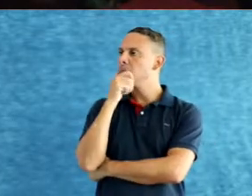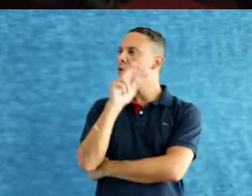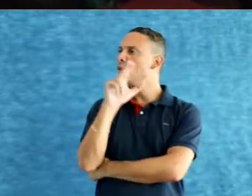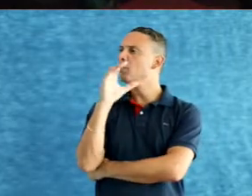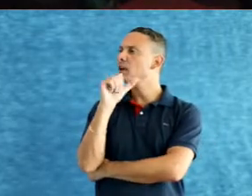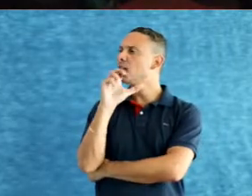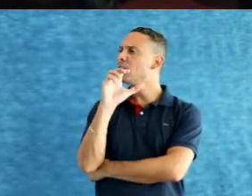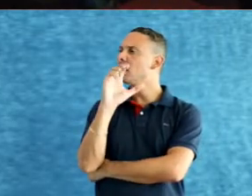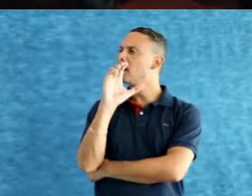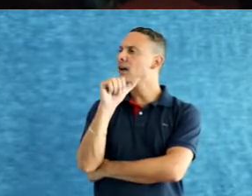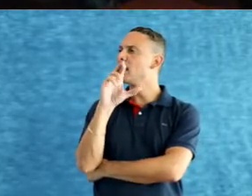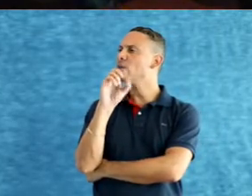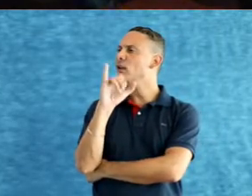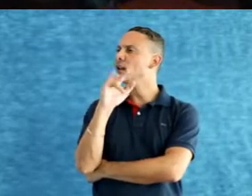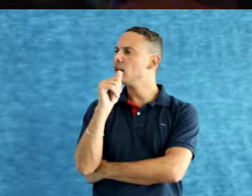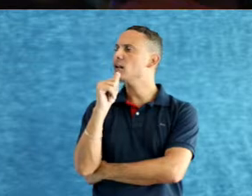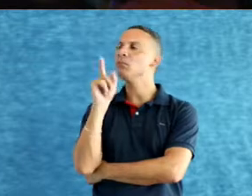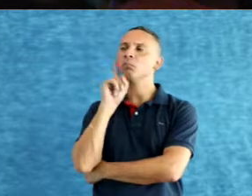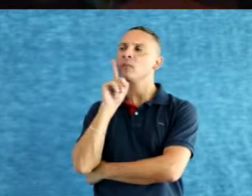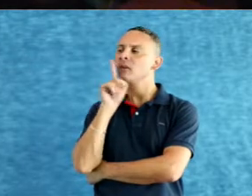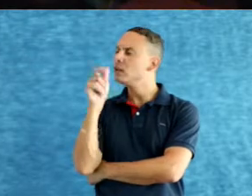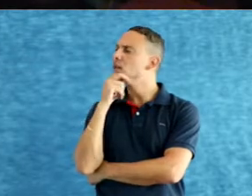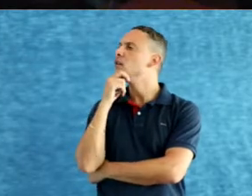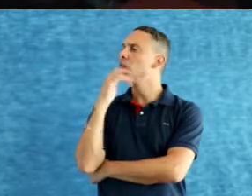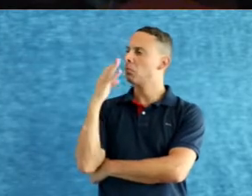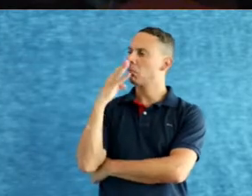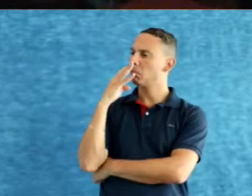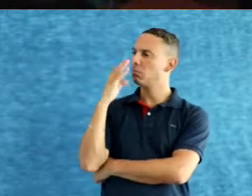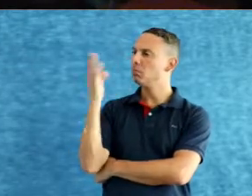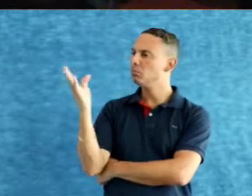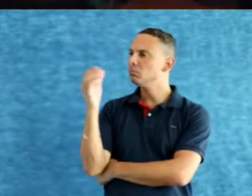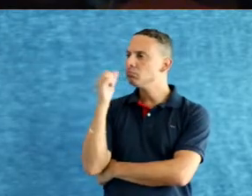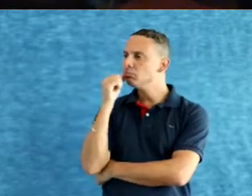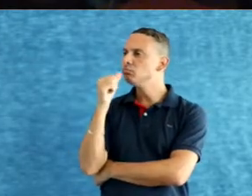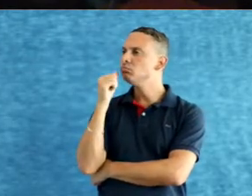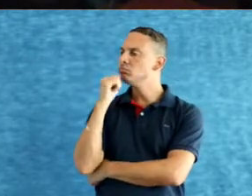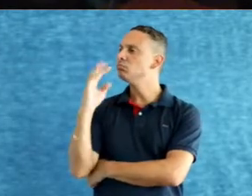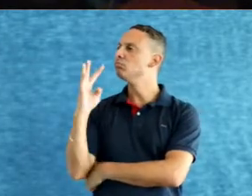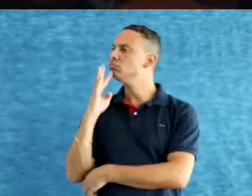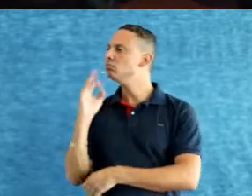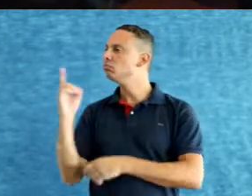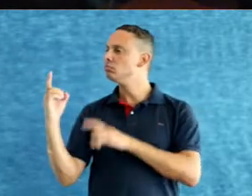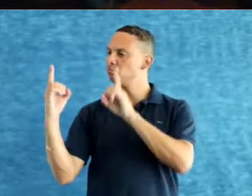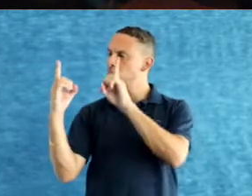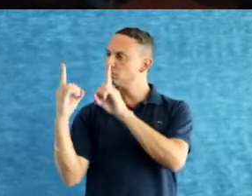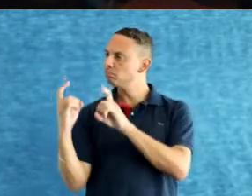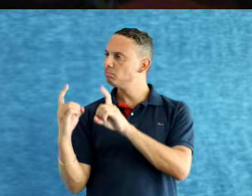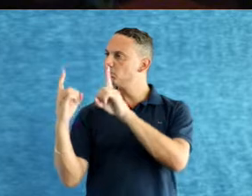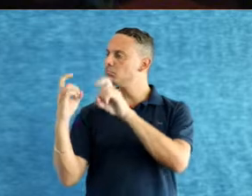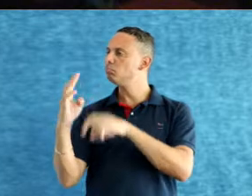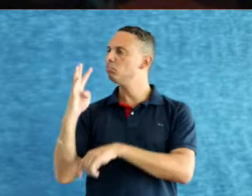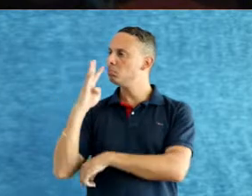encontrei, sobre a recepção de Nízia, há muito pouco, muito mais frequente em